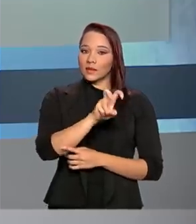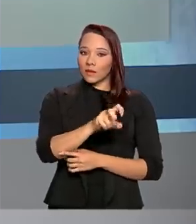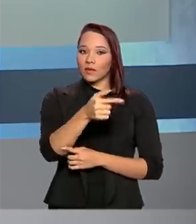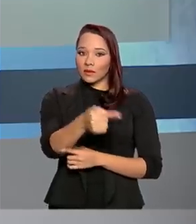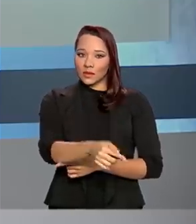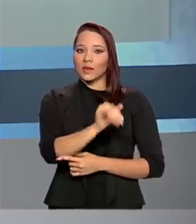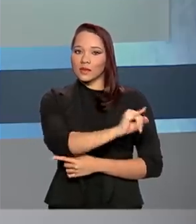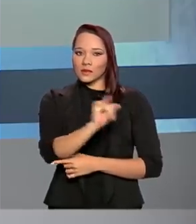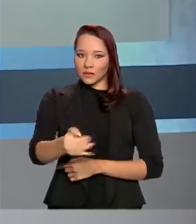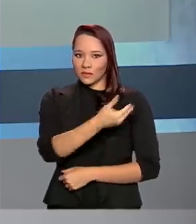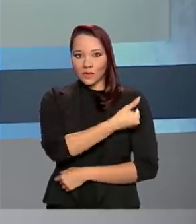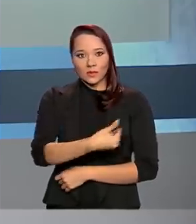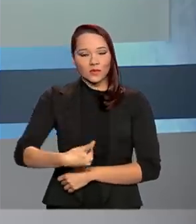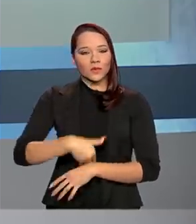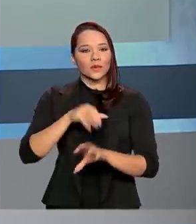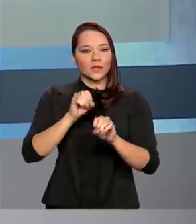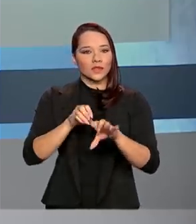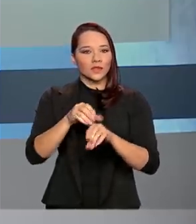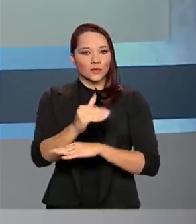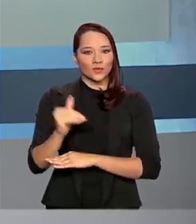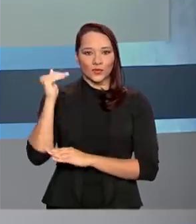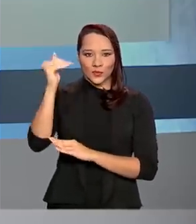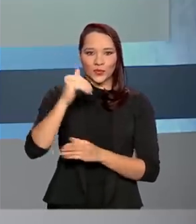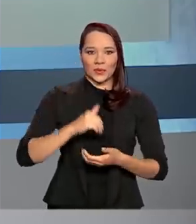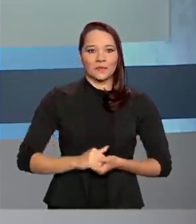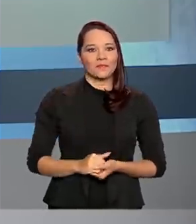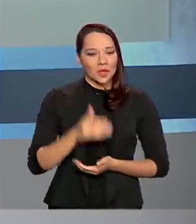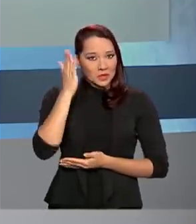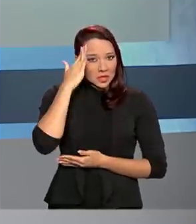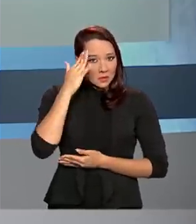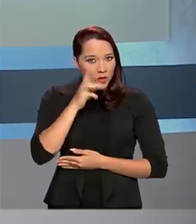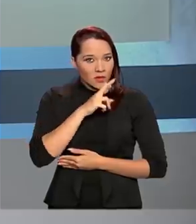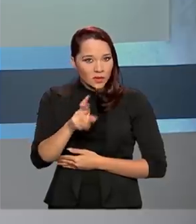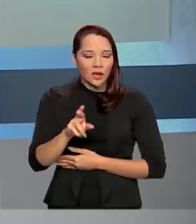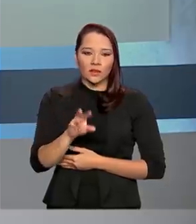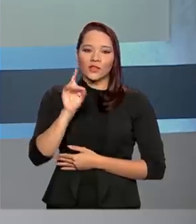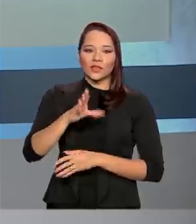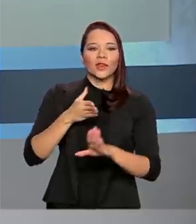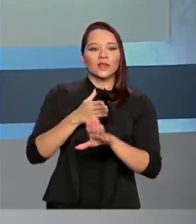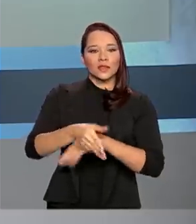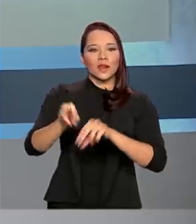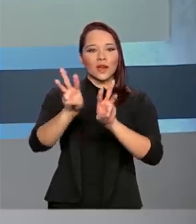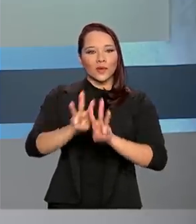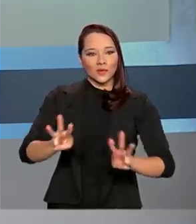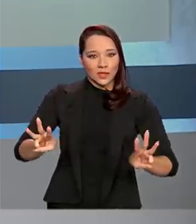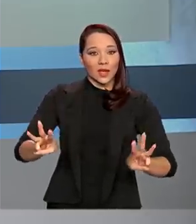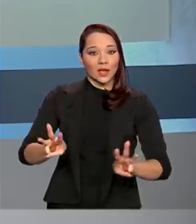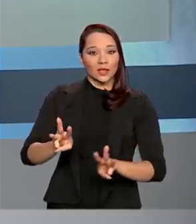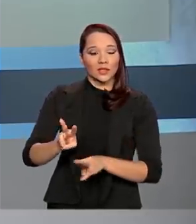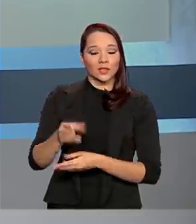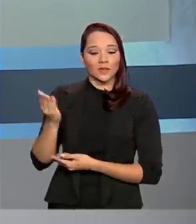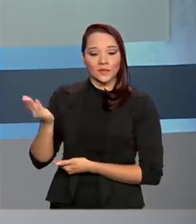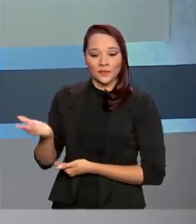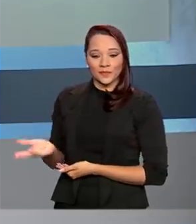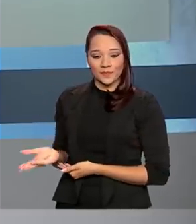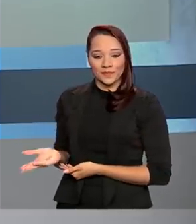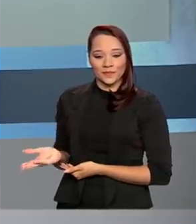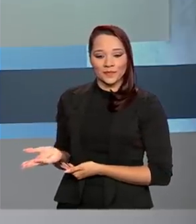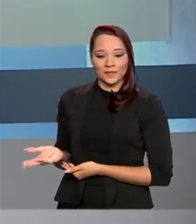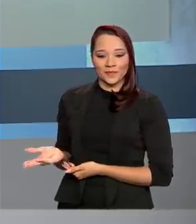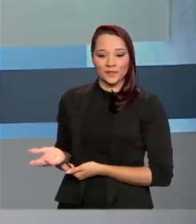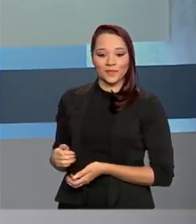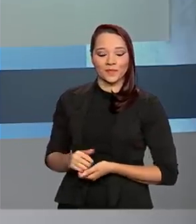instituições públicas de educação superior. Para saber o resultado, basta acessar o site do Sisu, sisu.mec